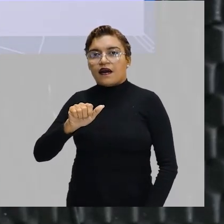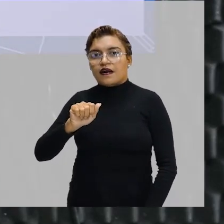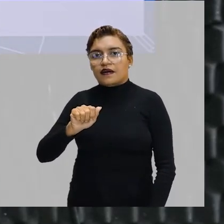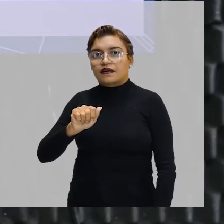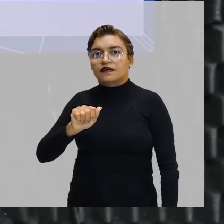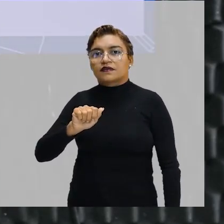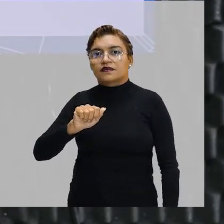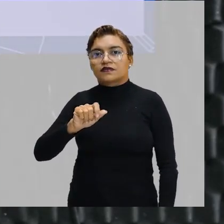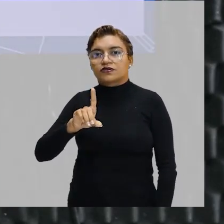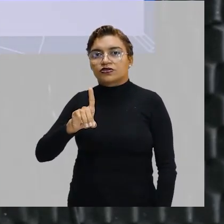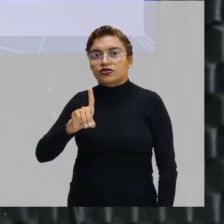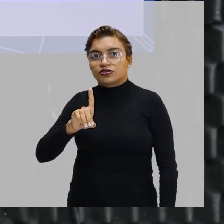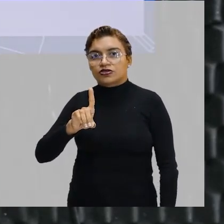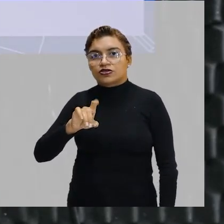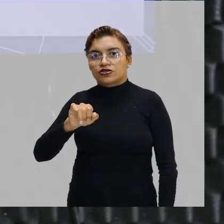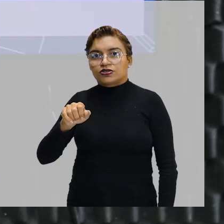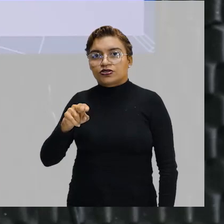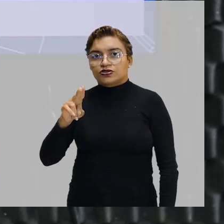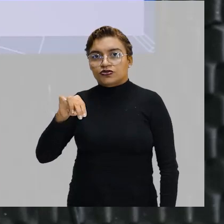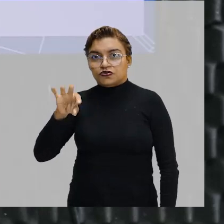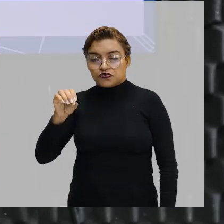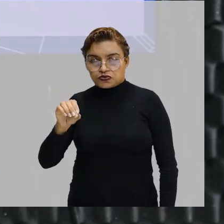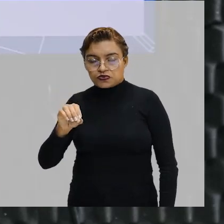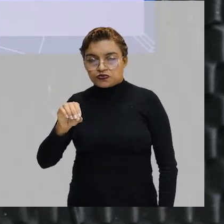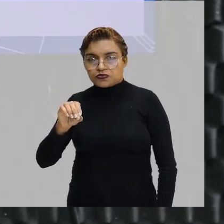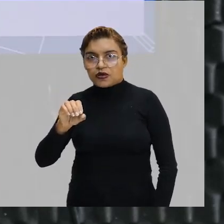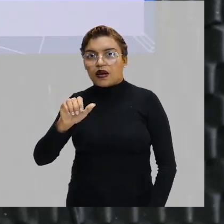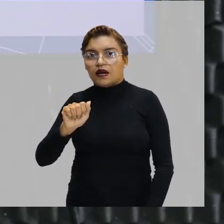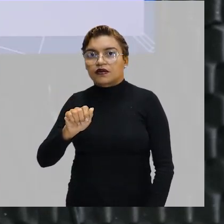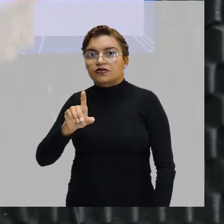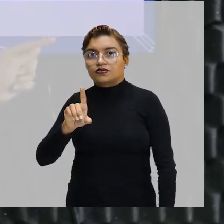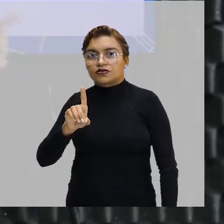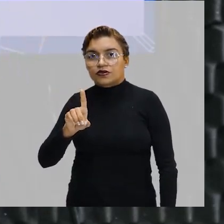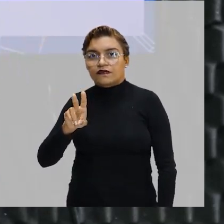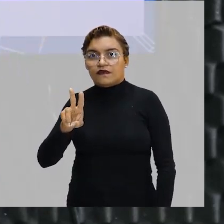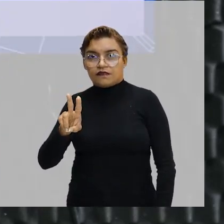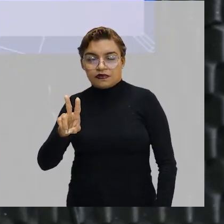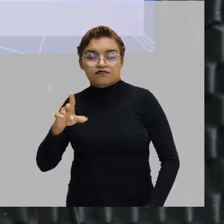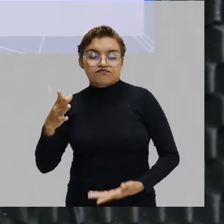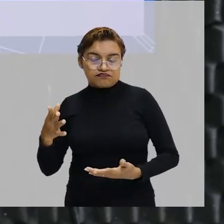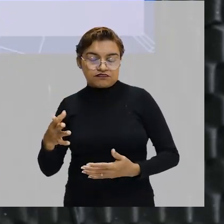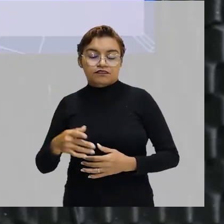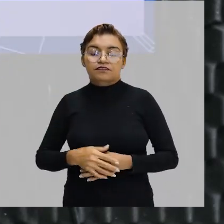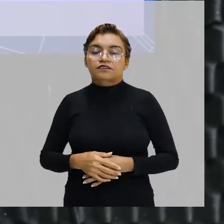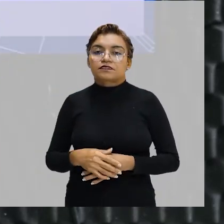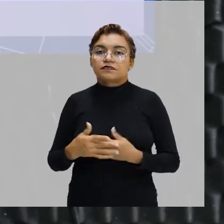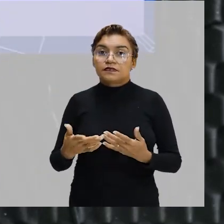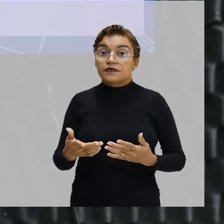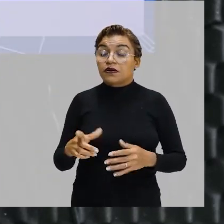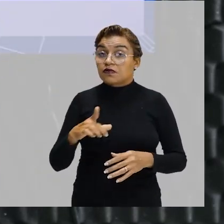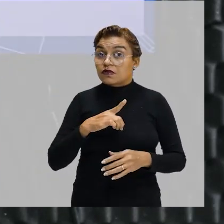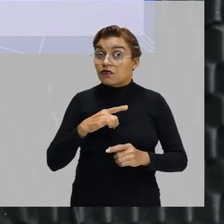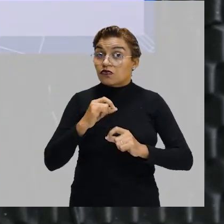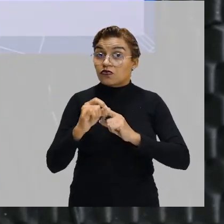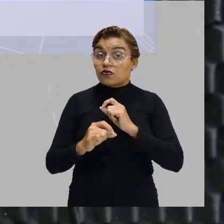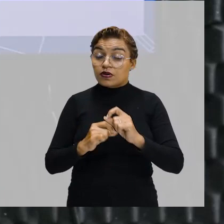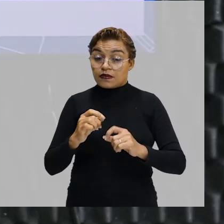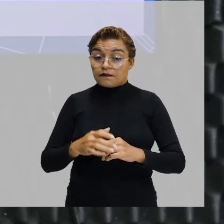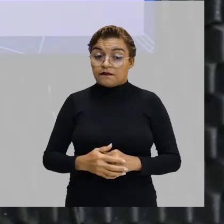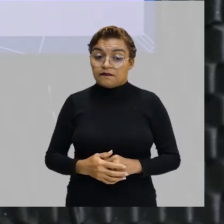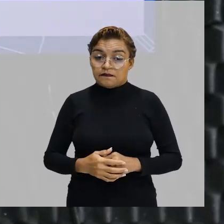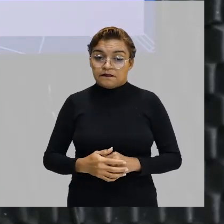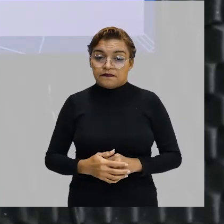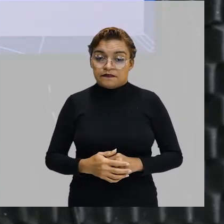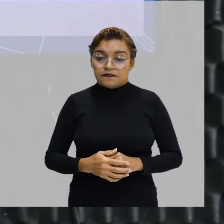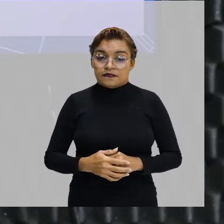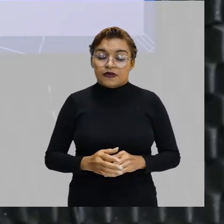pessoa vai ser riscada. Então, a função sintática de uma palavra é o papel que ela desempenha. Por isso que eu gosto de dizer que dessas